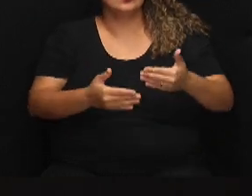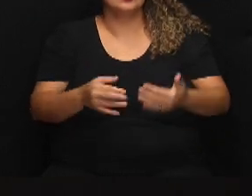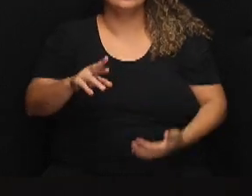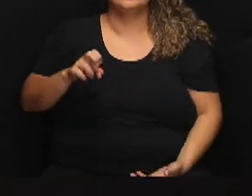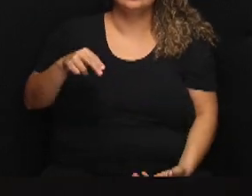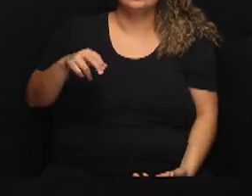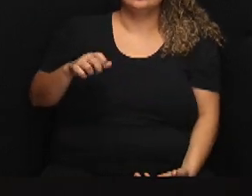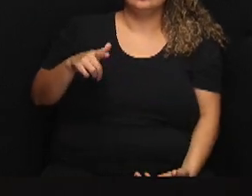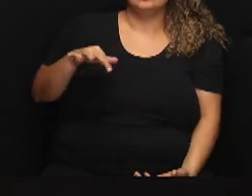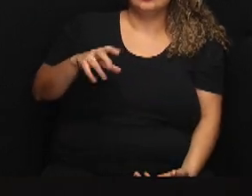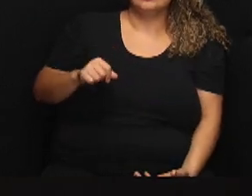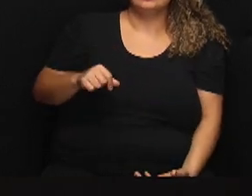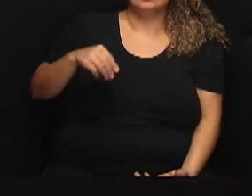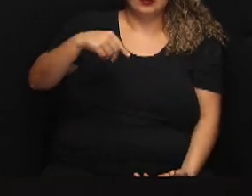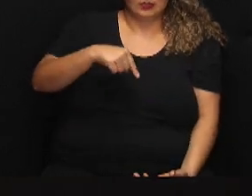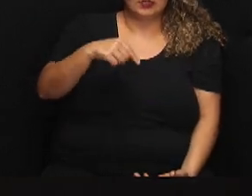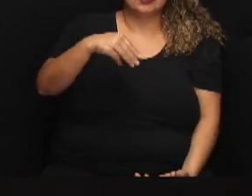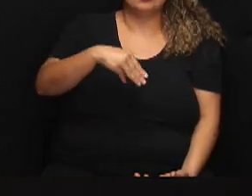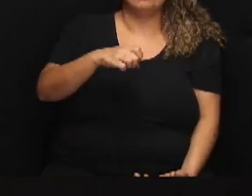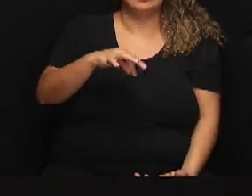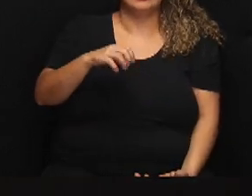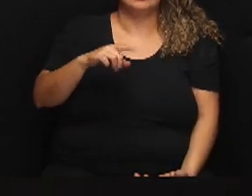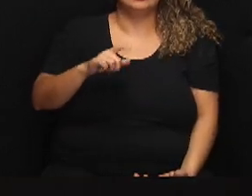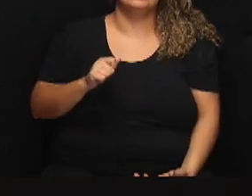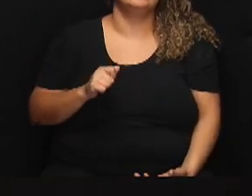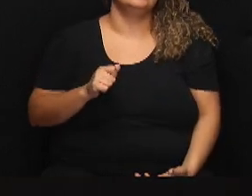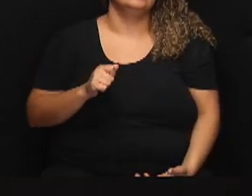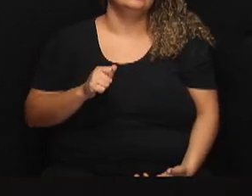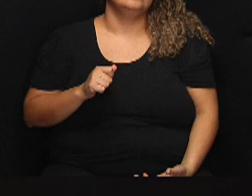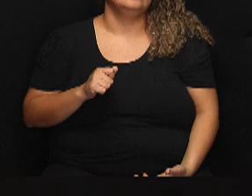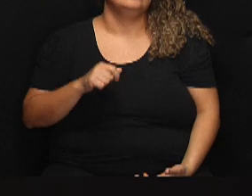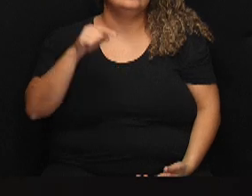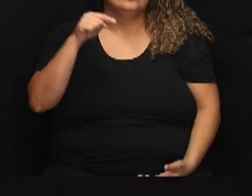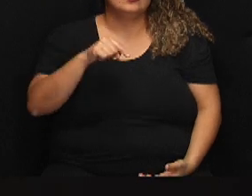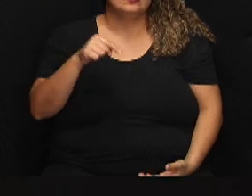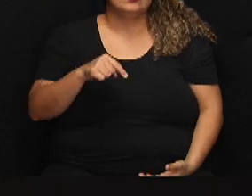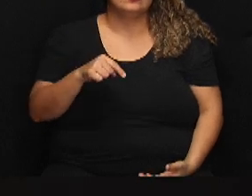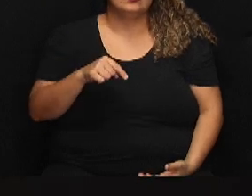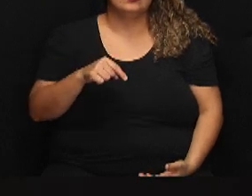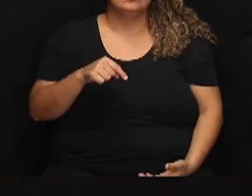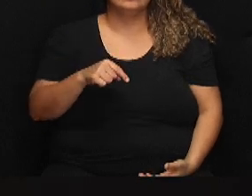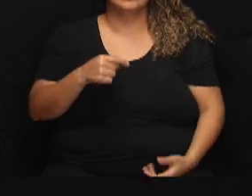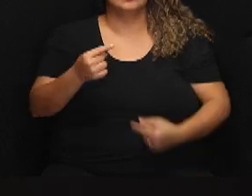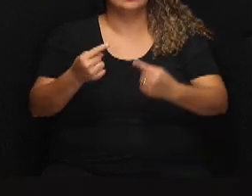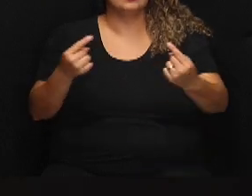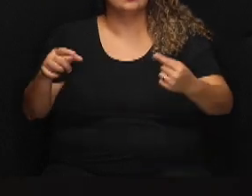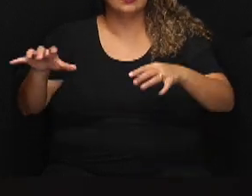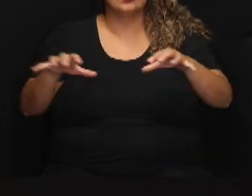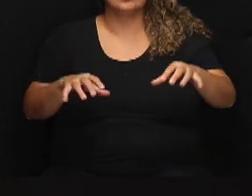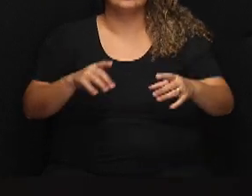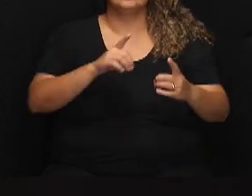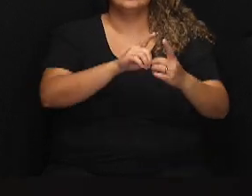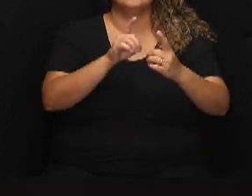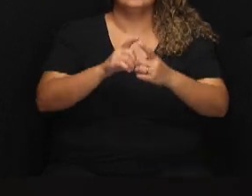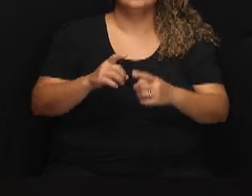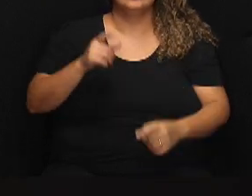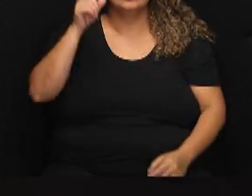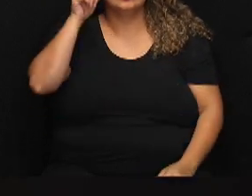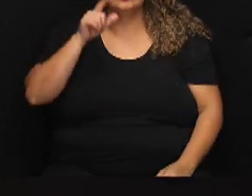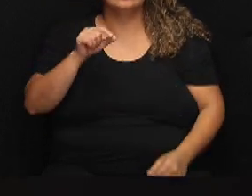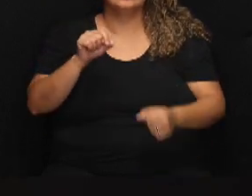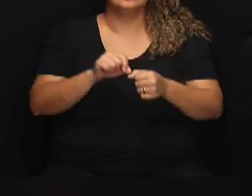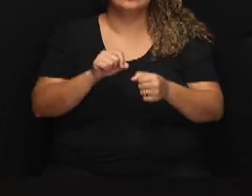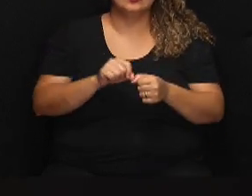renovação dessa maleta e também que cada uma das equipes ali presentes pudesse ter uma. Porque na hora de fazer o atendimento, né, elas conseguiriam